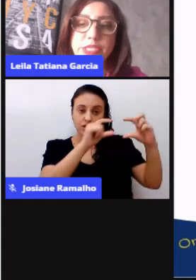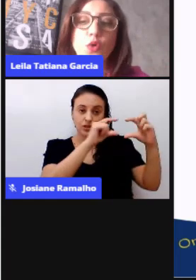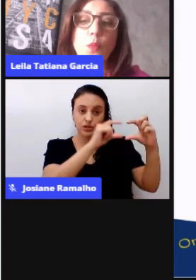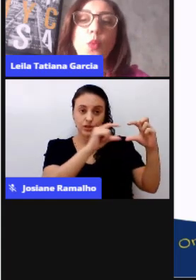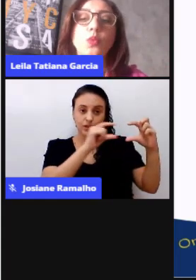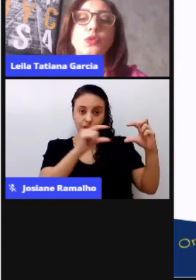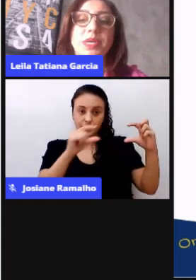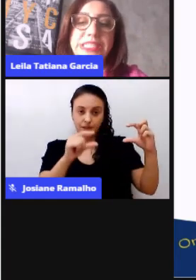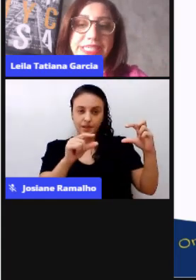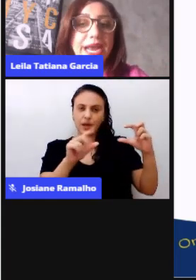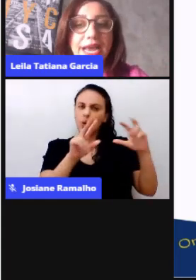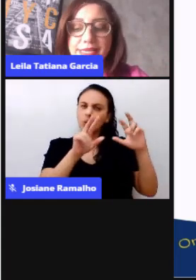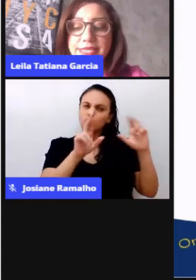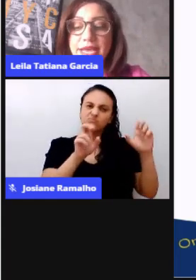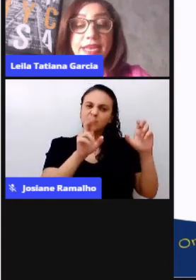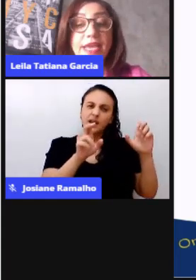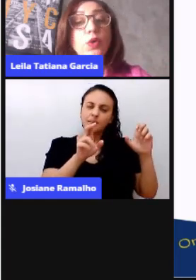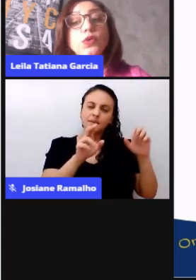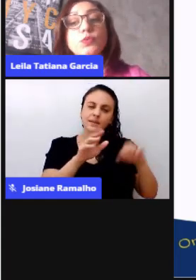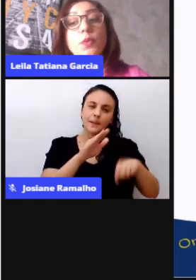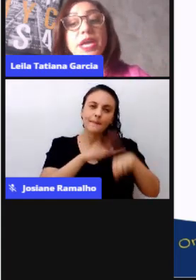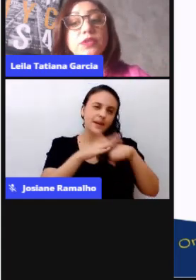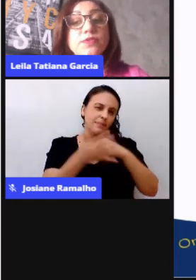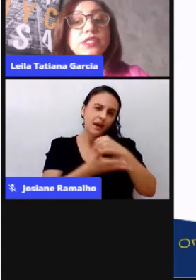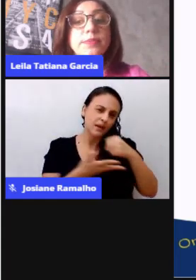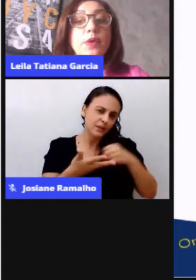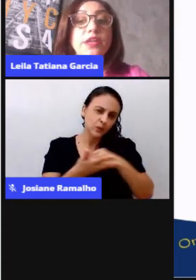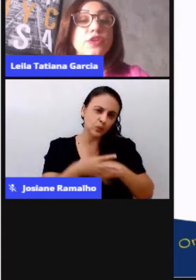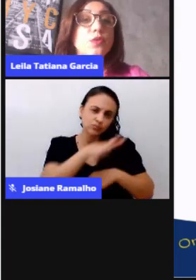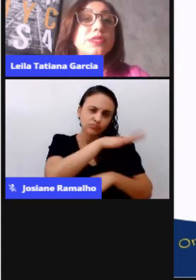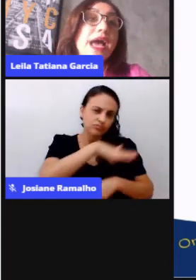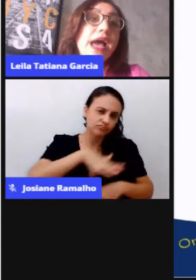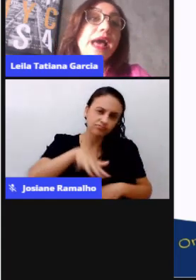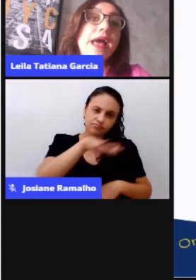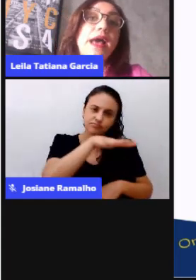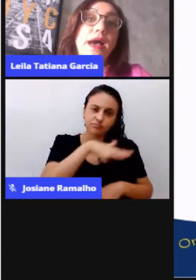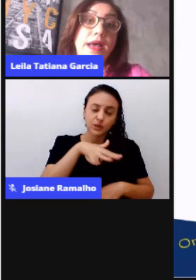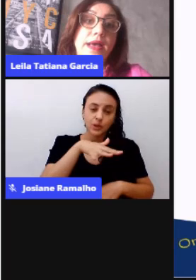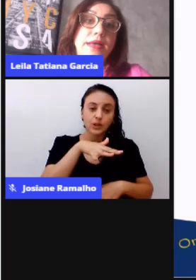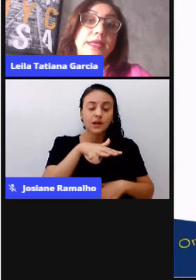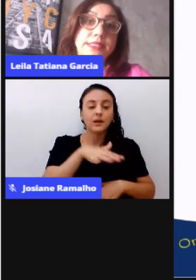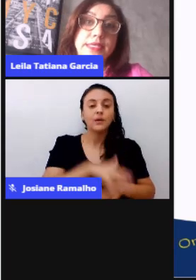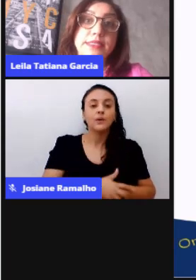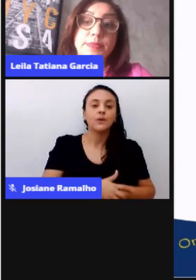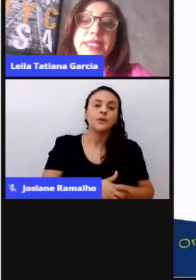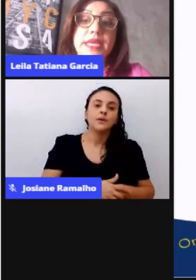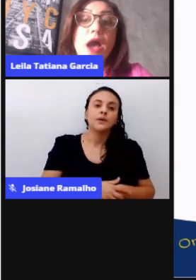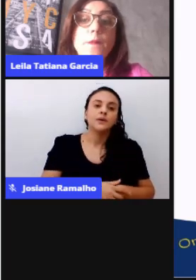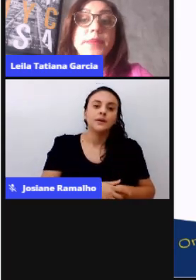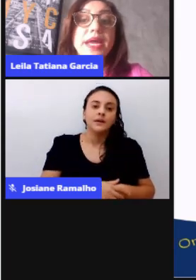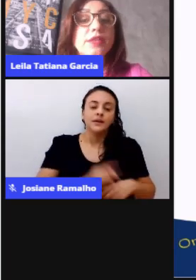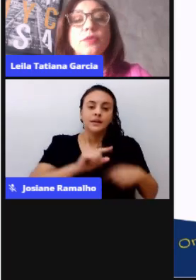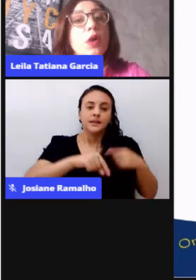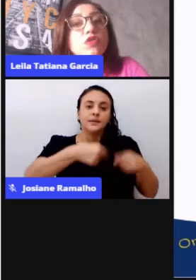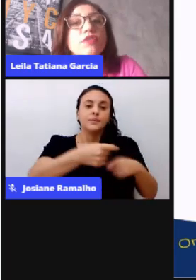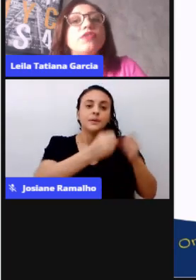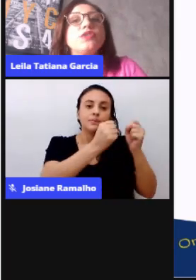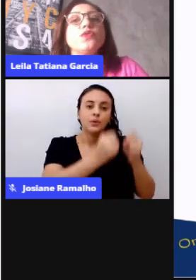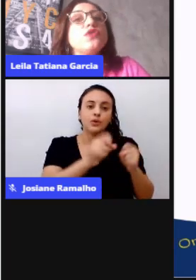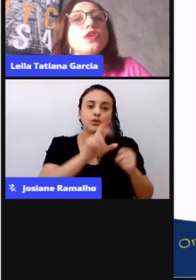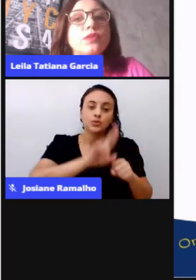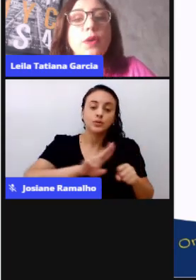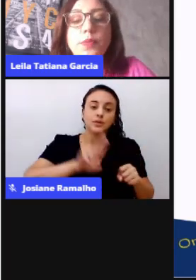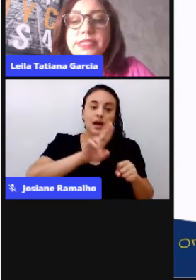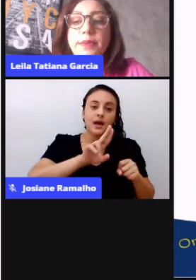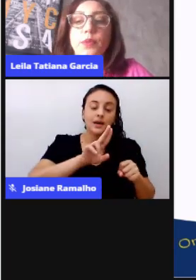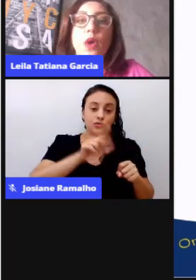com temas mais comuns, mais gerais, né? Em outros momentos, você pode usar esse material para retomar o que já